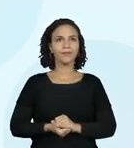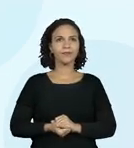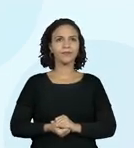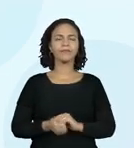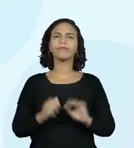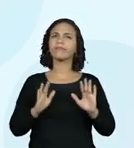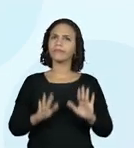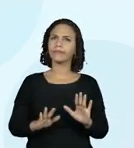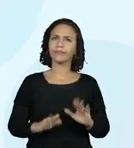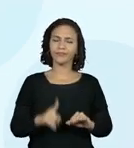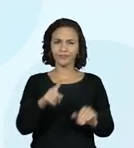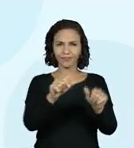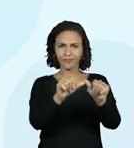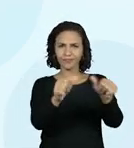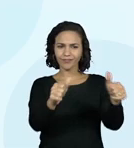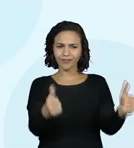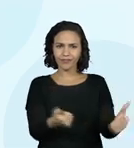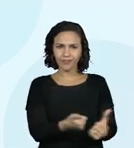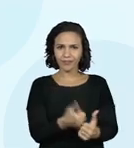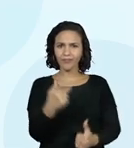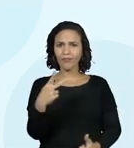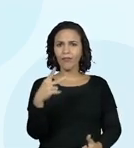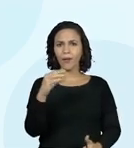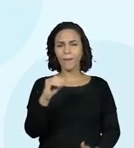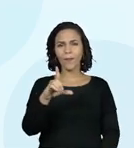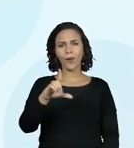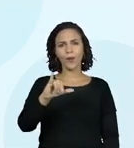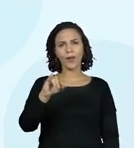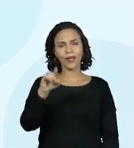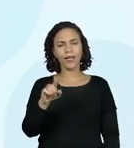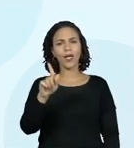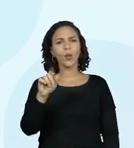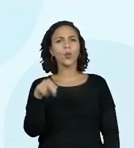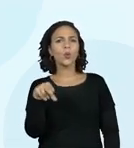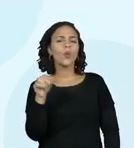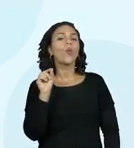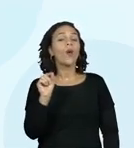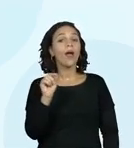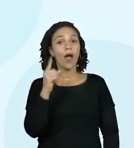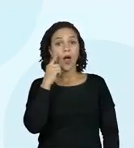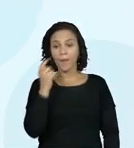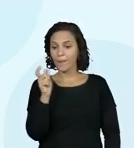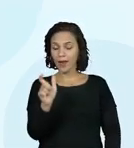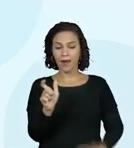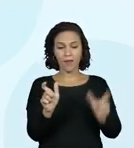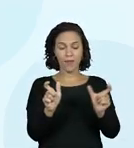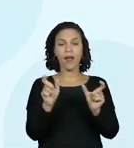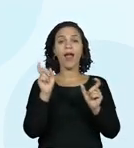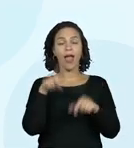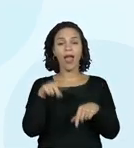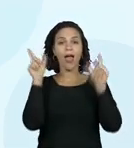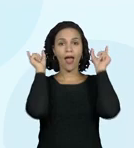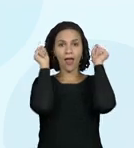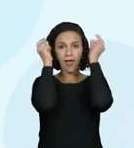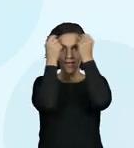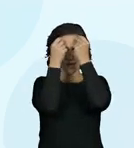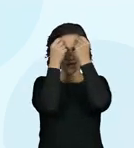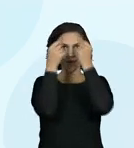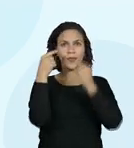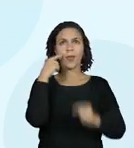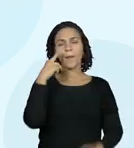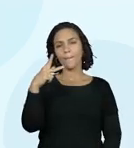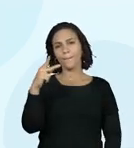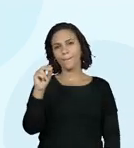Mas, afinal, o que é um polígono? É uma junção de 2 palavras gregas, tá vendo? Polis e gonos. Isso todo